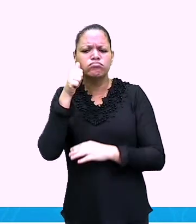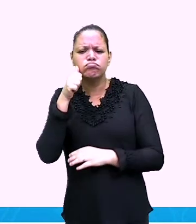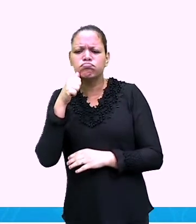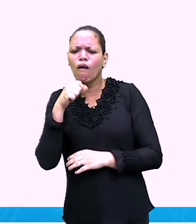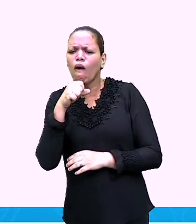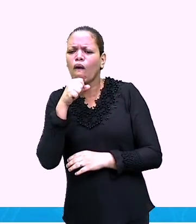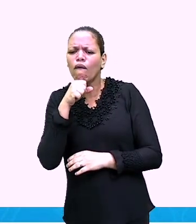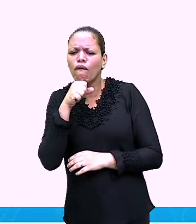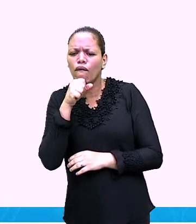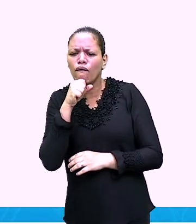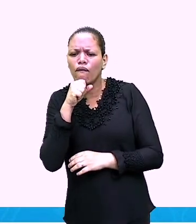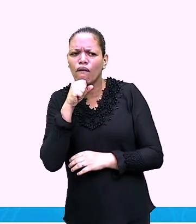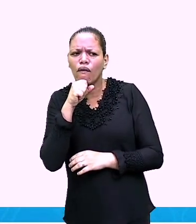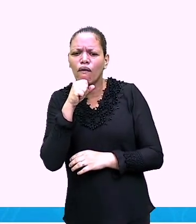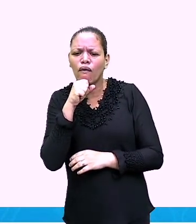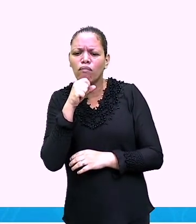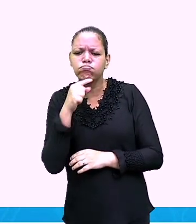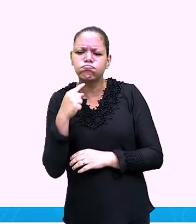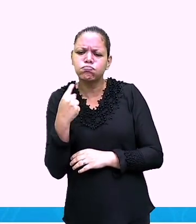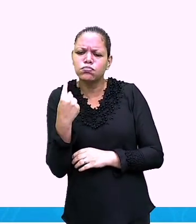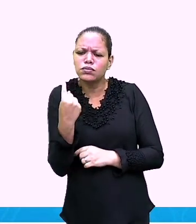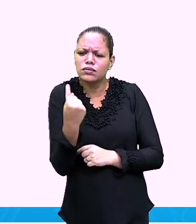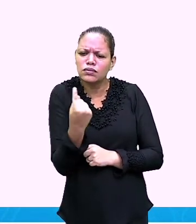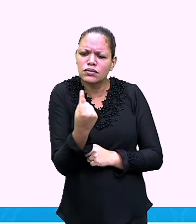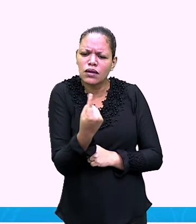Cercadinha, outra palavra, ó, de